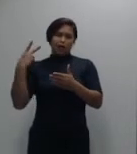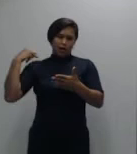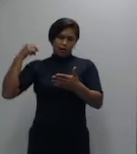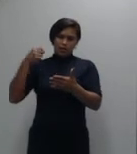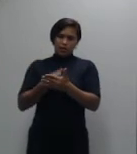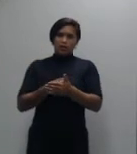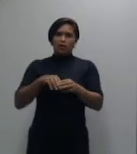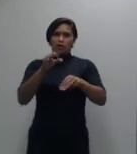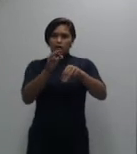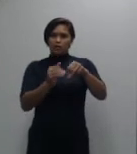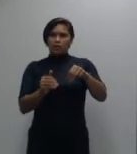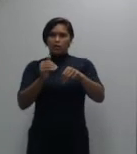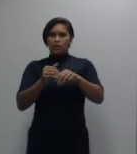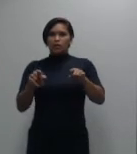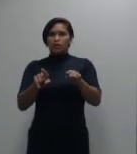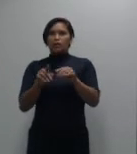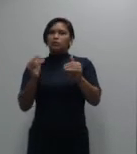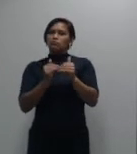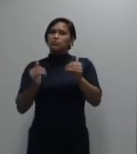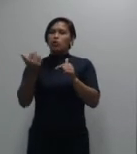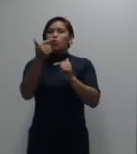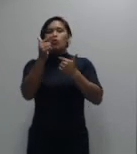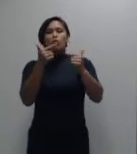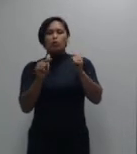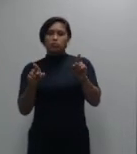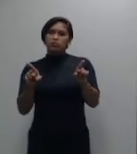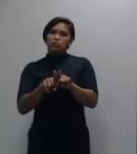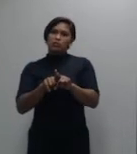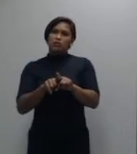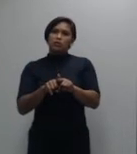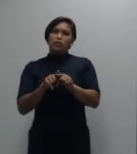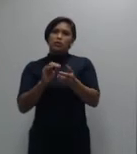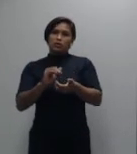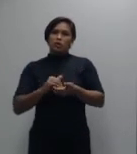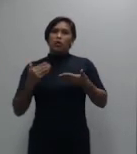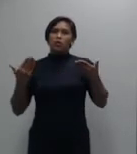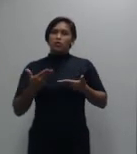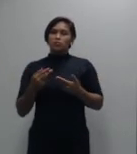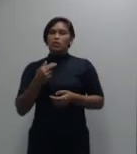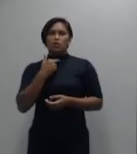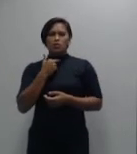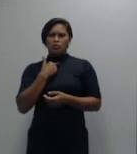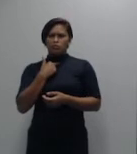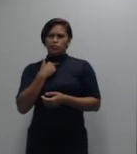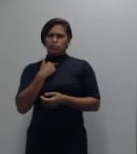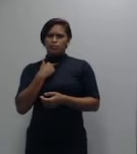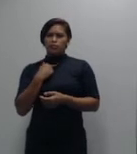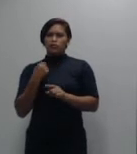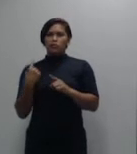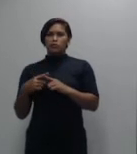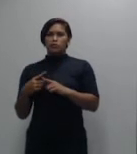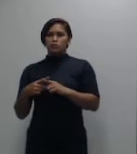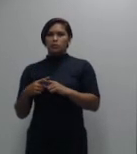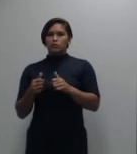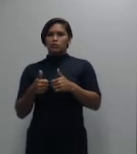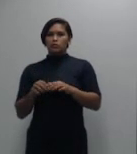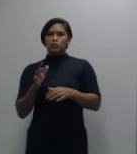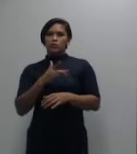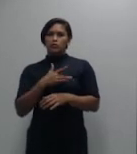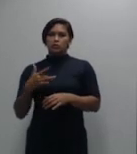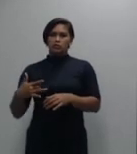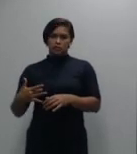ministra por motivo superior ela Inclusive a sessão hoje mas aí não pode ganhar onde eles têm saúde